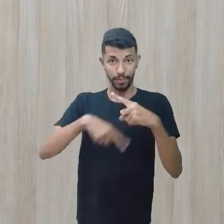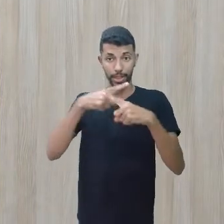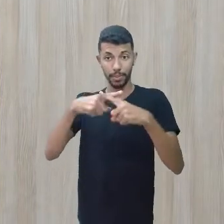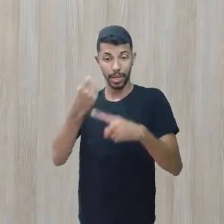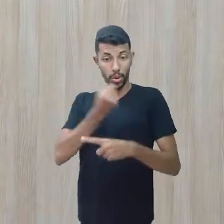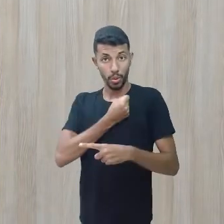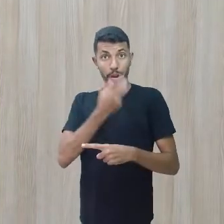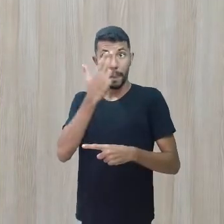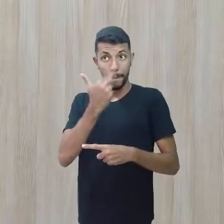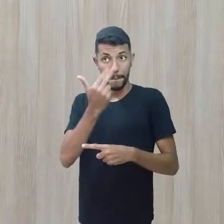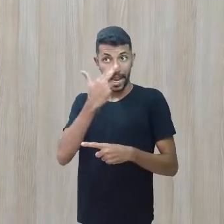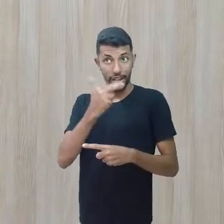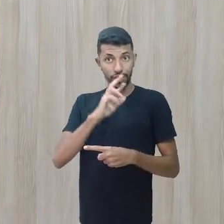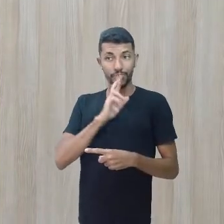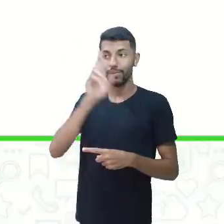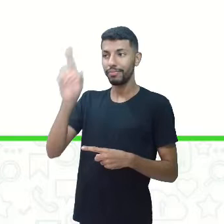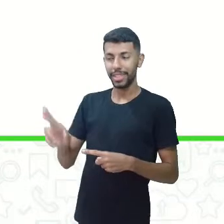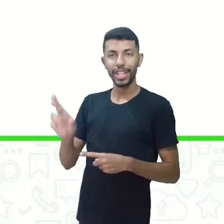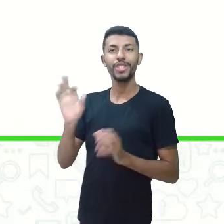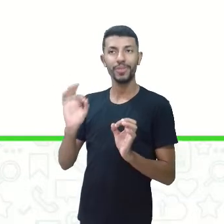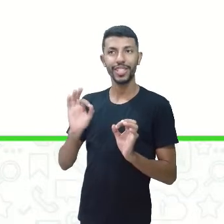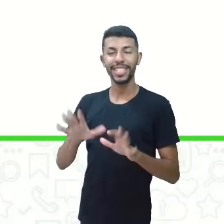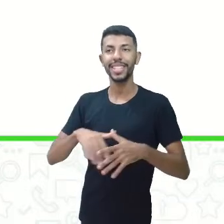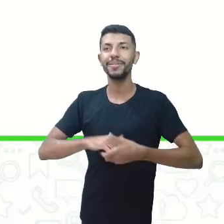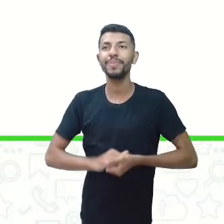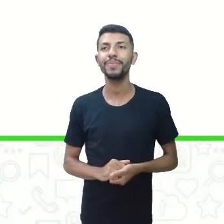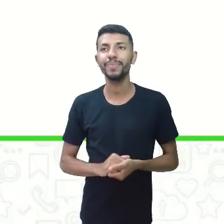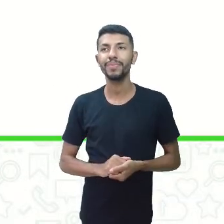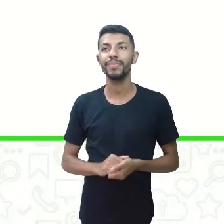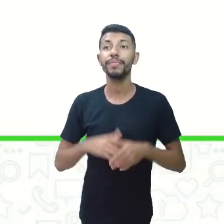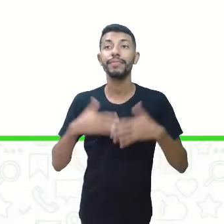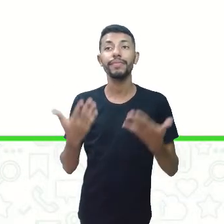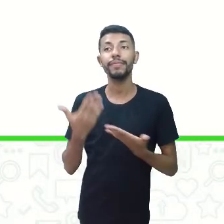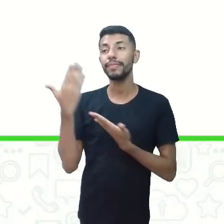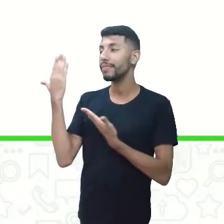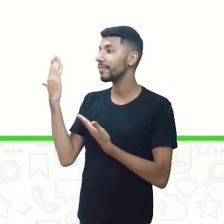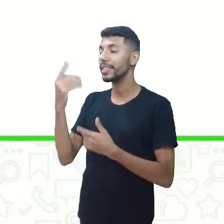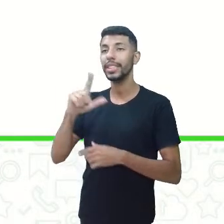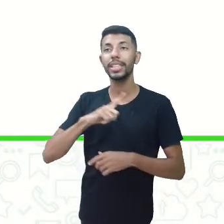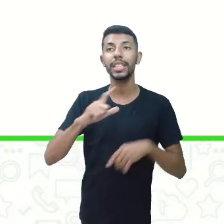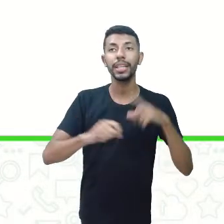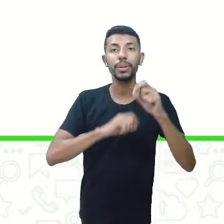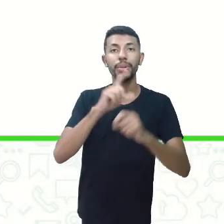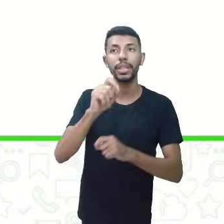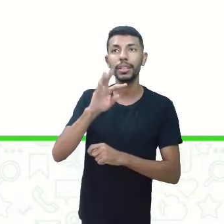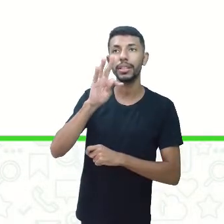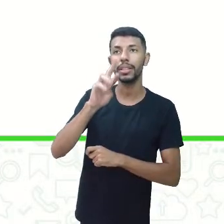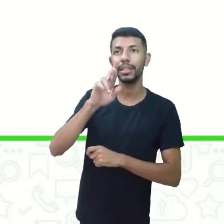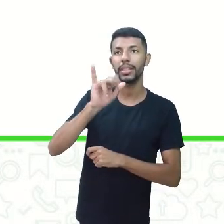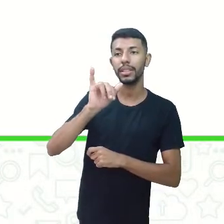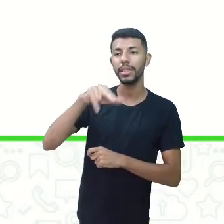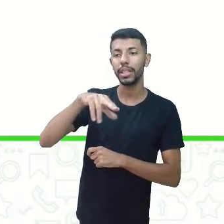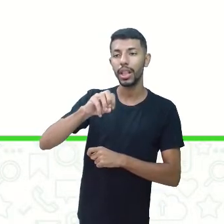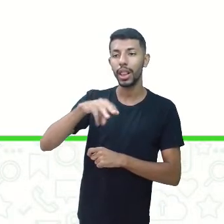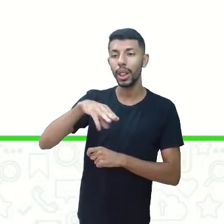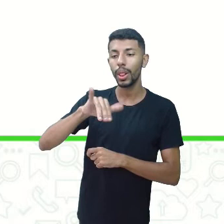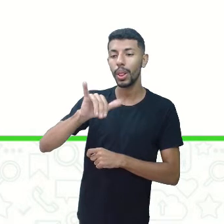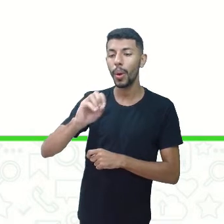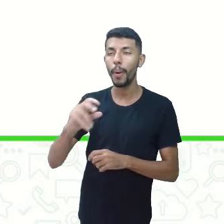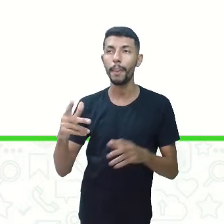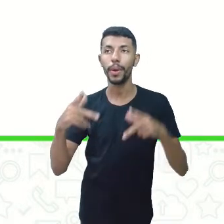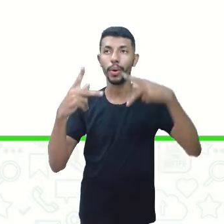continuar. Então, aí vocês têm um trinômio de um quadrado perfeito. Vamos voltar lá na aula